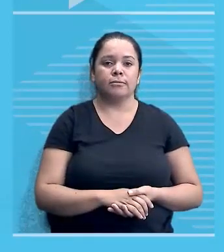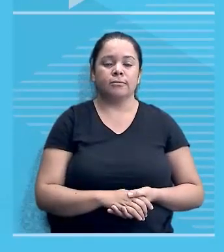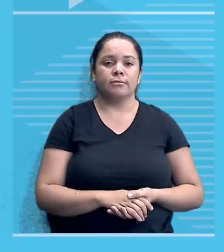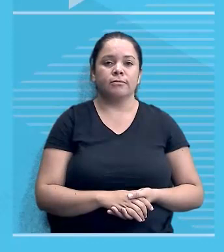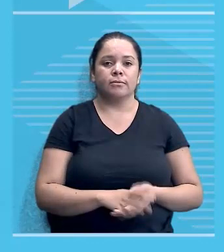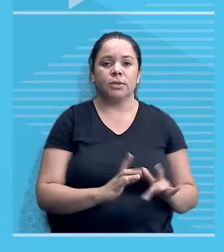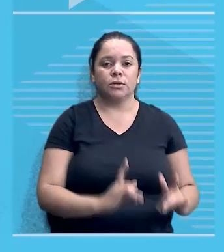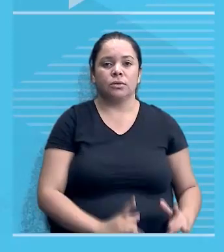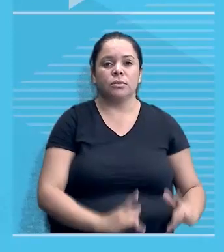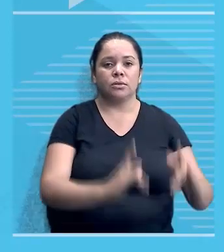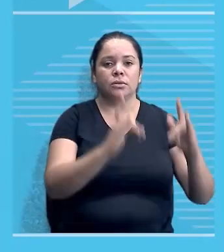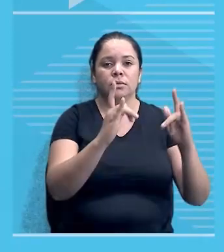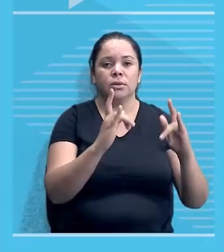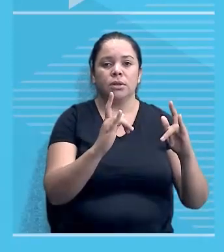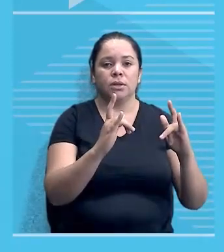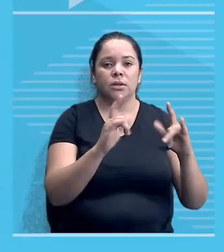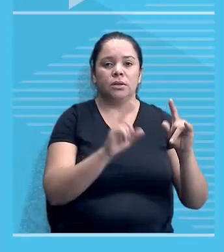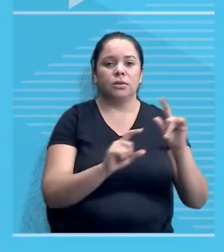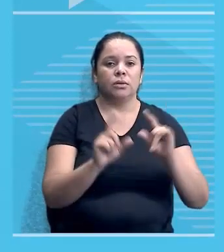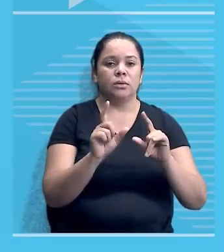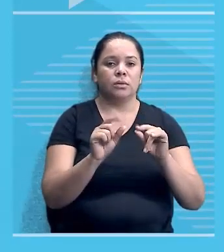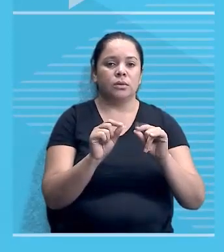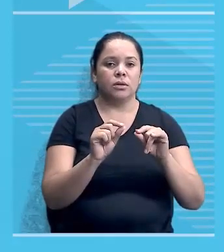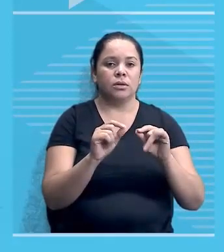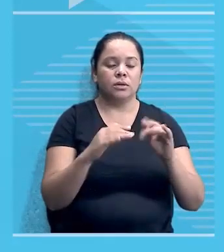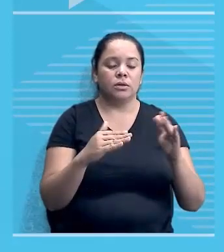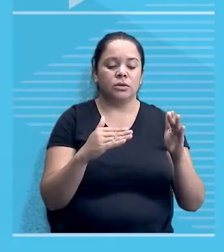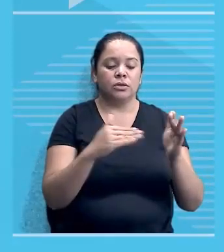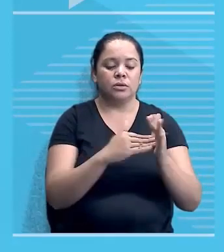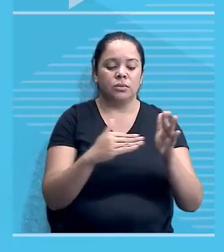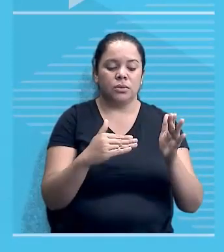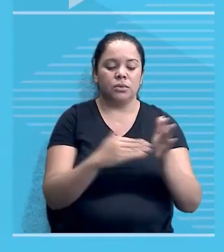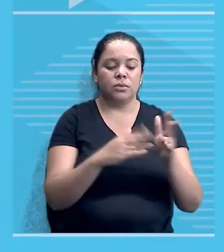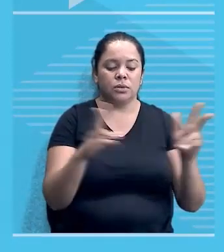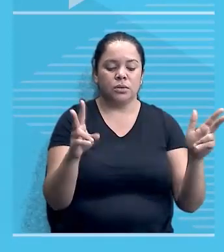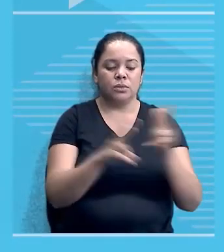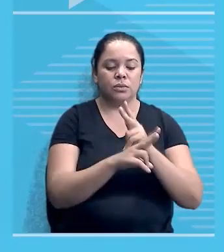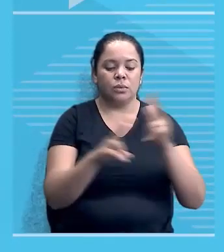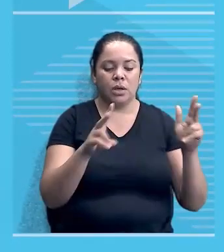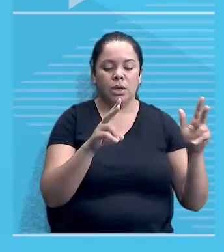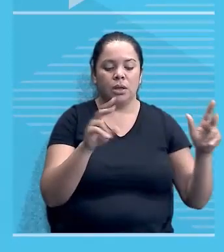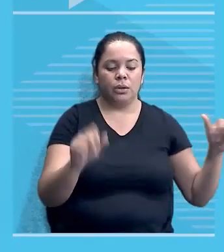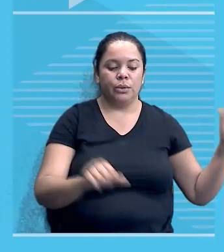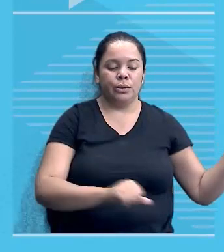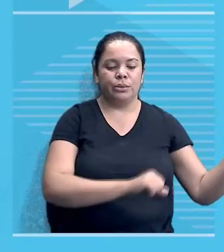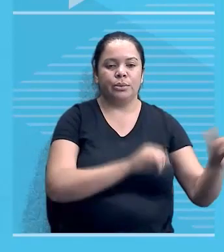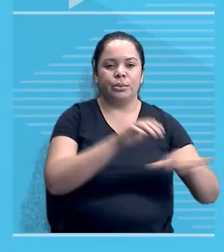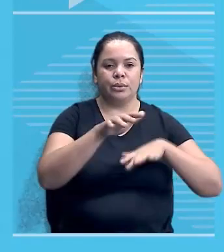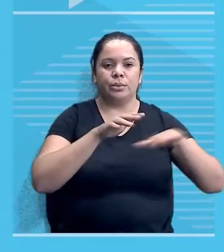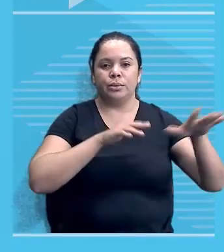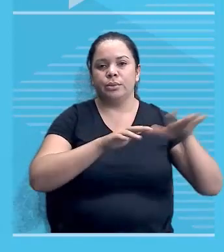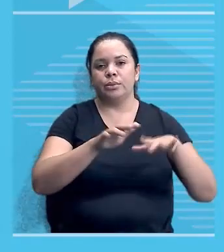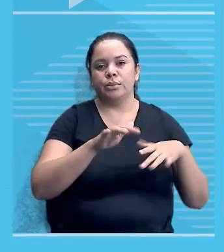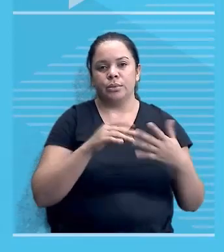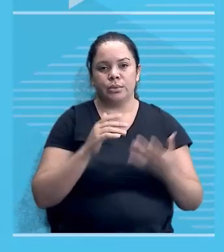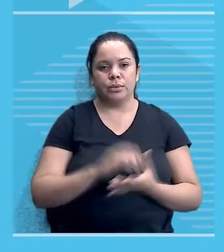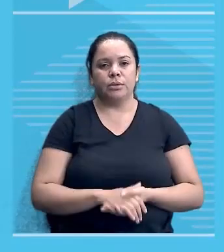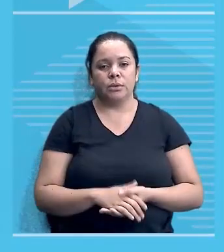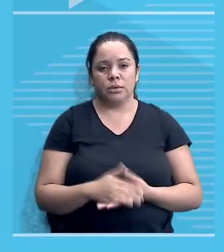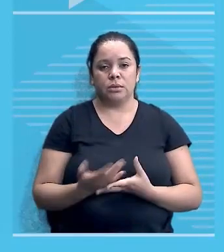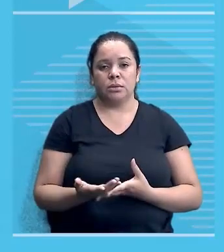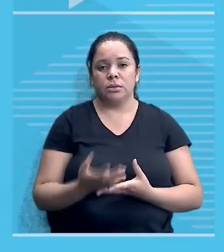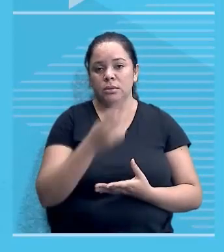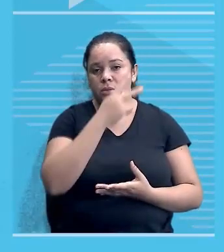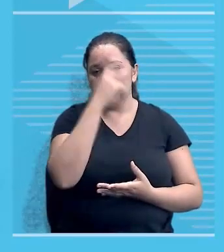a circulação do ar dificultando a circulação do é claro que quem vai estar lá vai